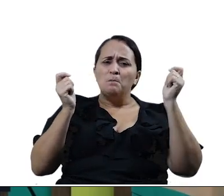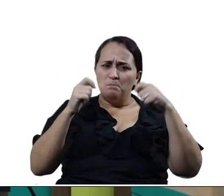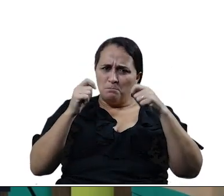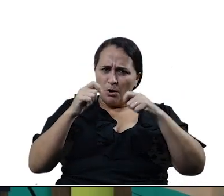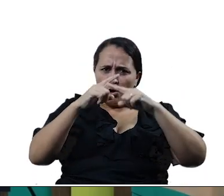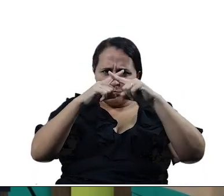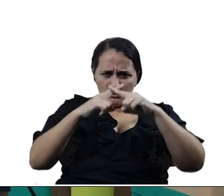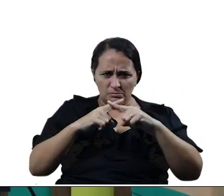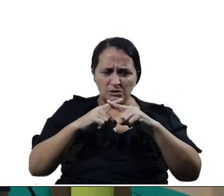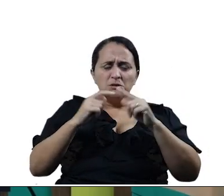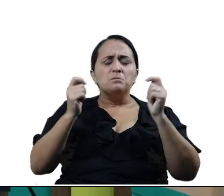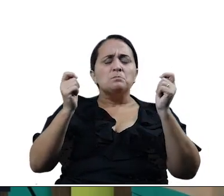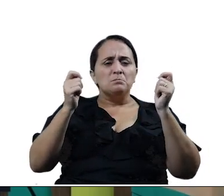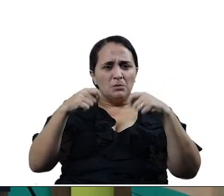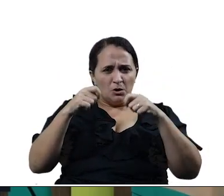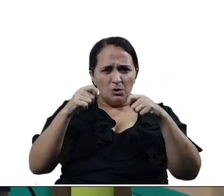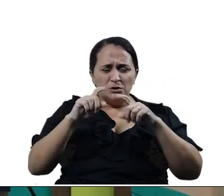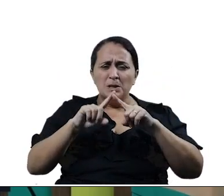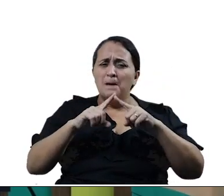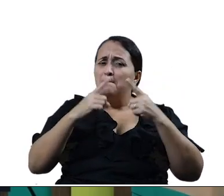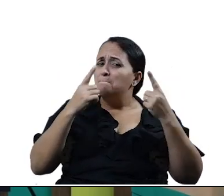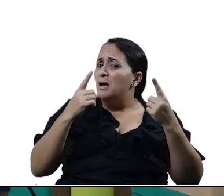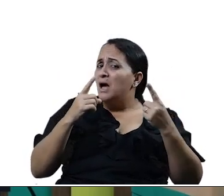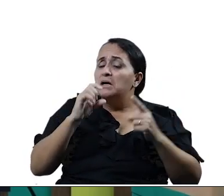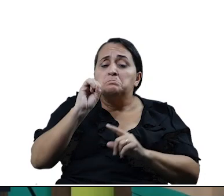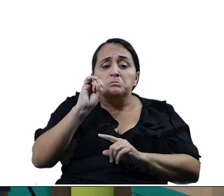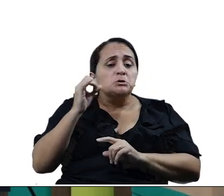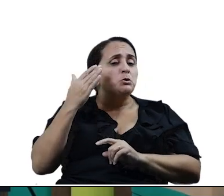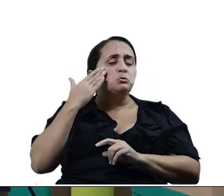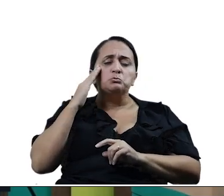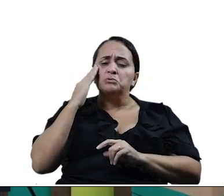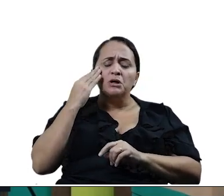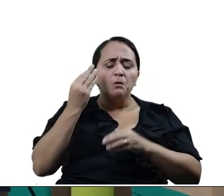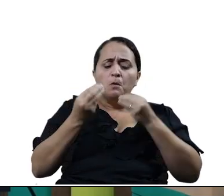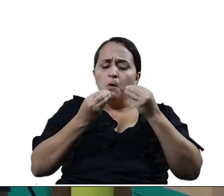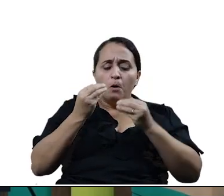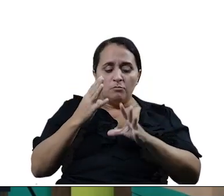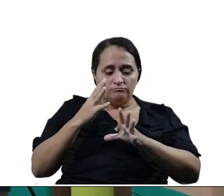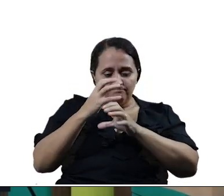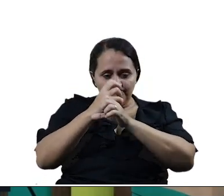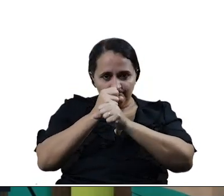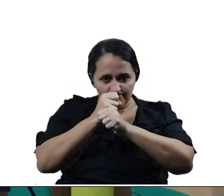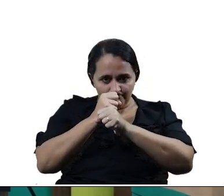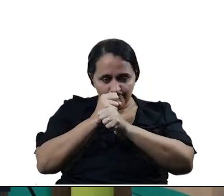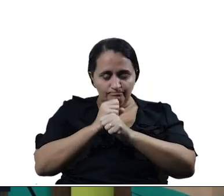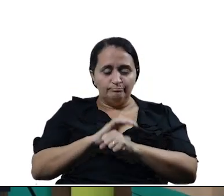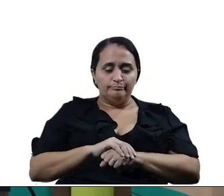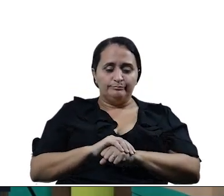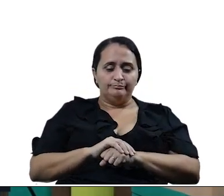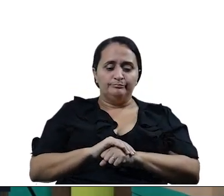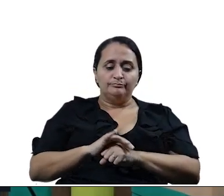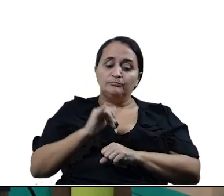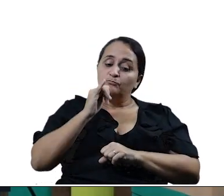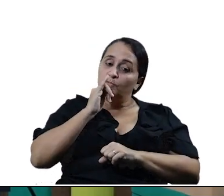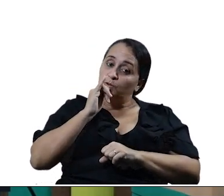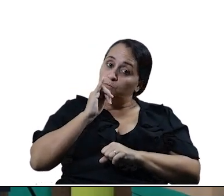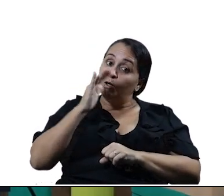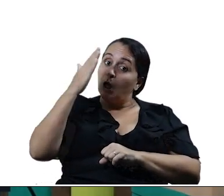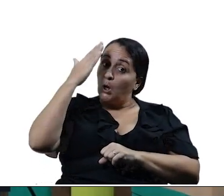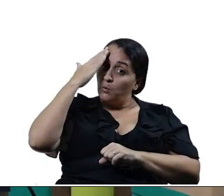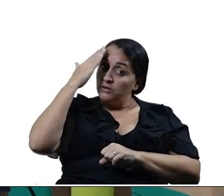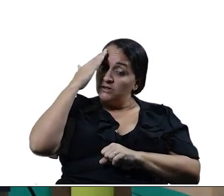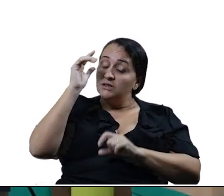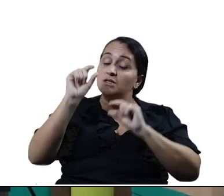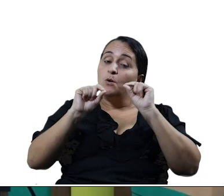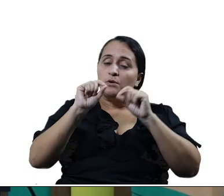multiplicação? Posso, mas se eu não sei fazer, eu vou no popular, como eu sei no dia a dia. Bem, eu sei que 25